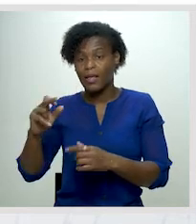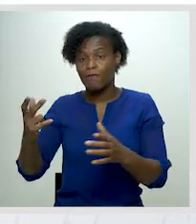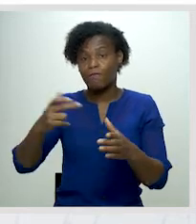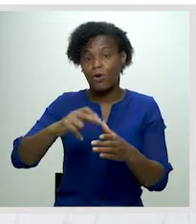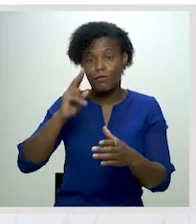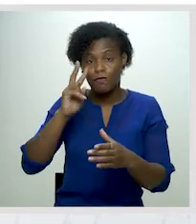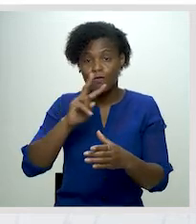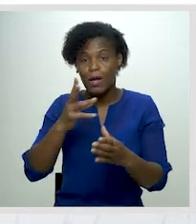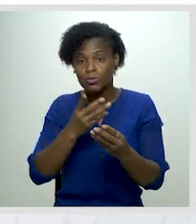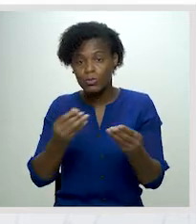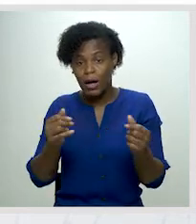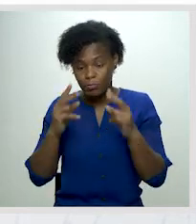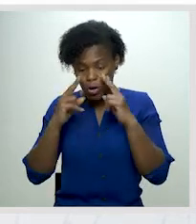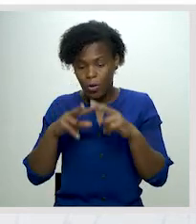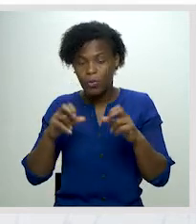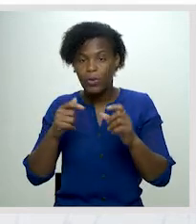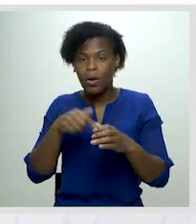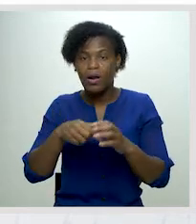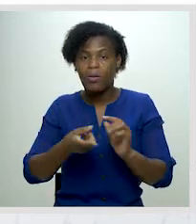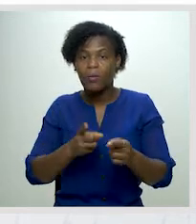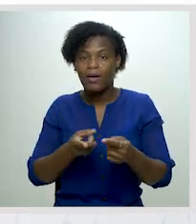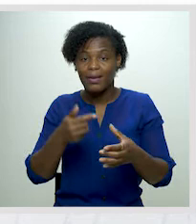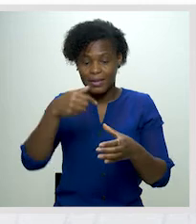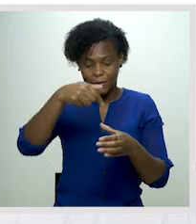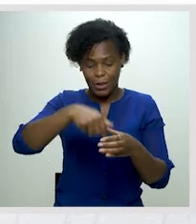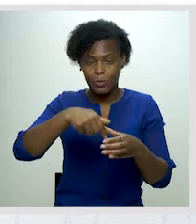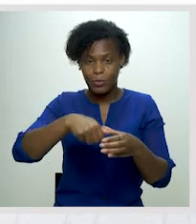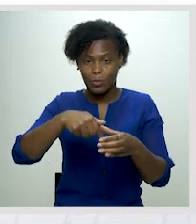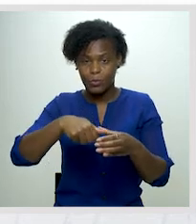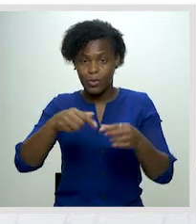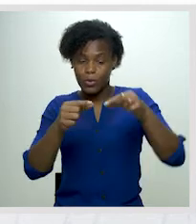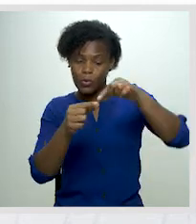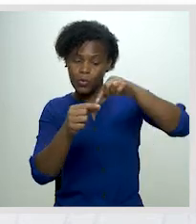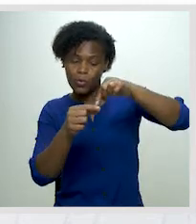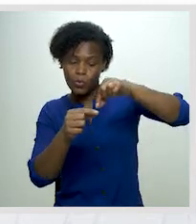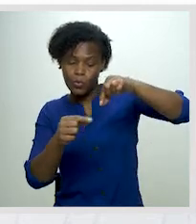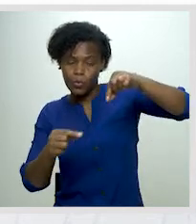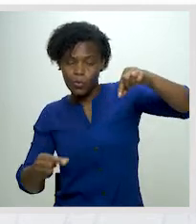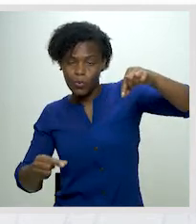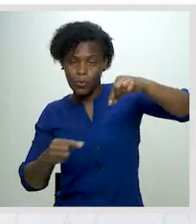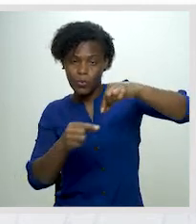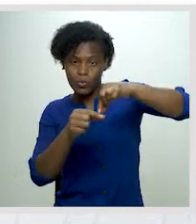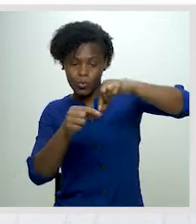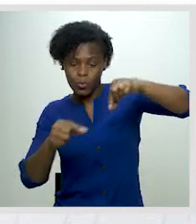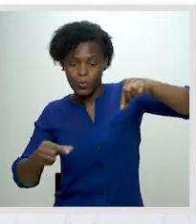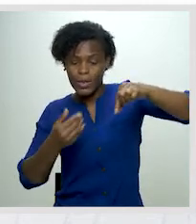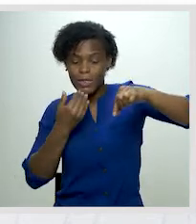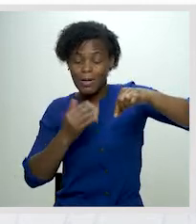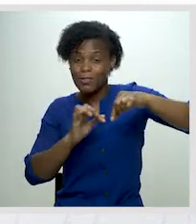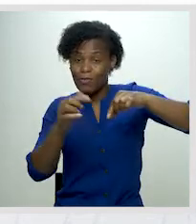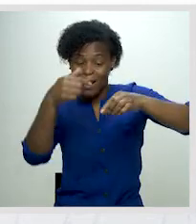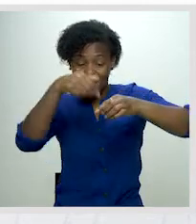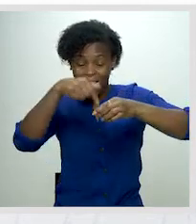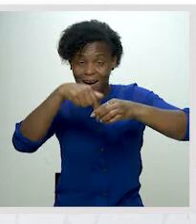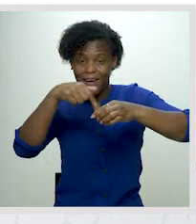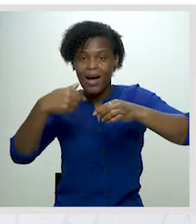os resultados, encontrou o que é? No interior, no inferior do tubo da sua experiência, do seu